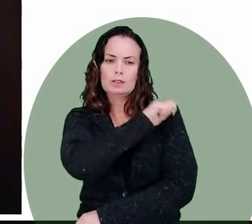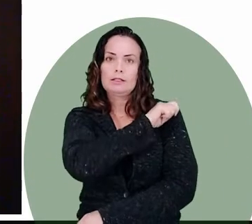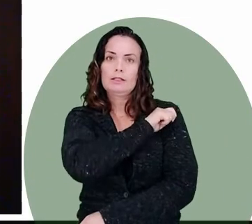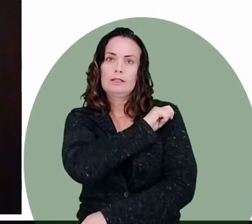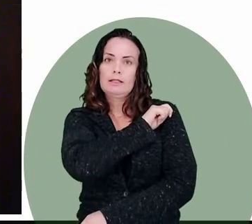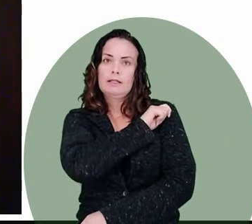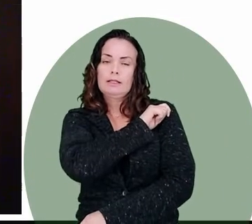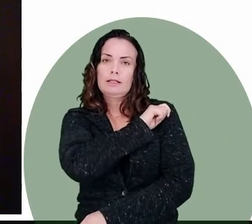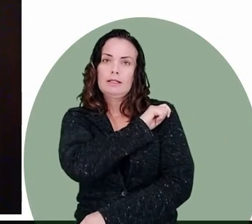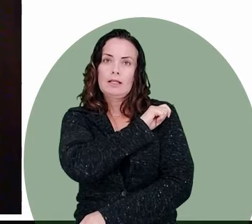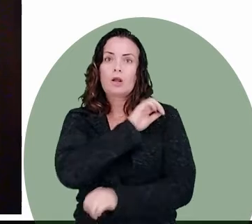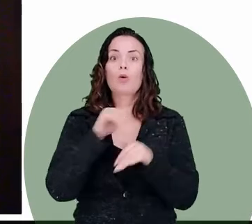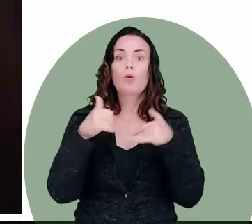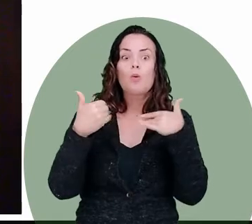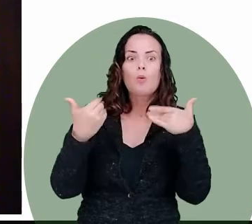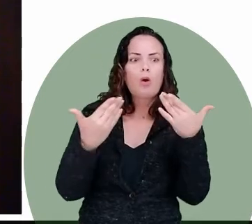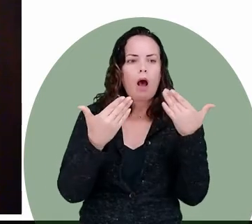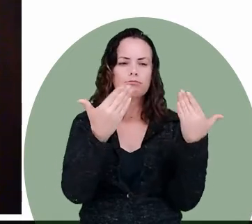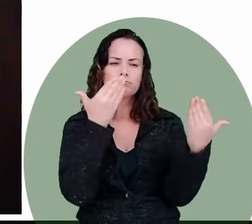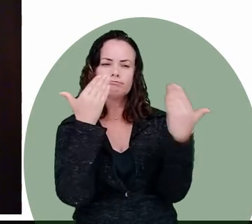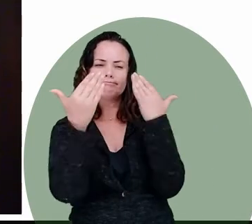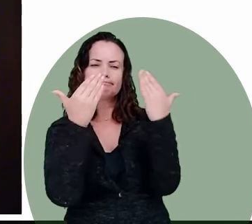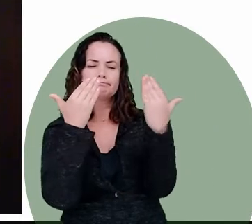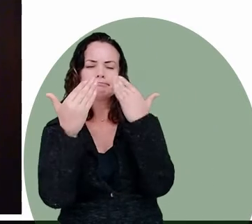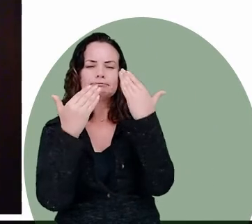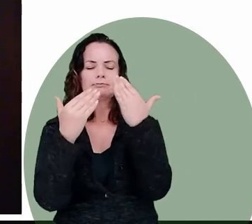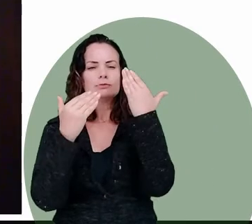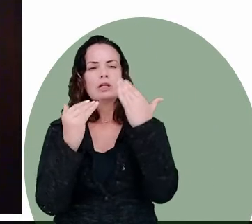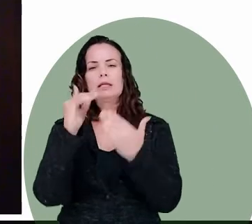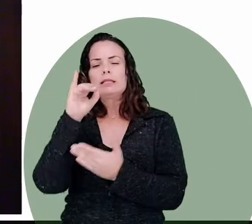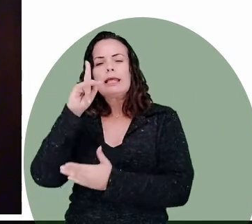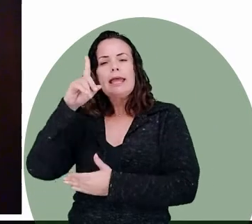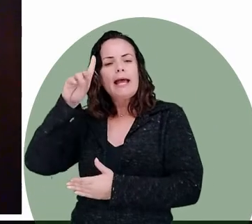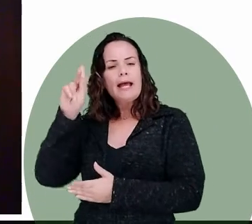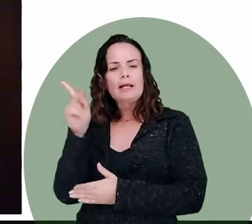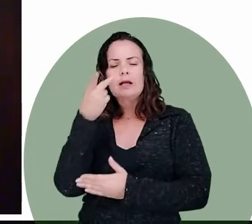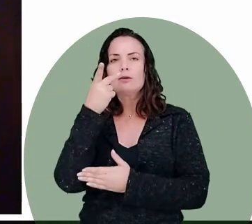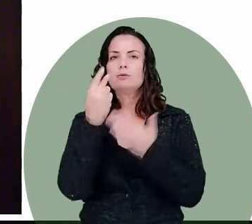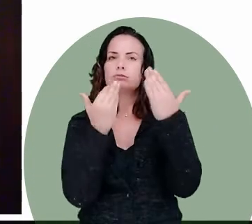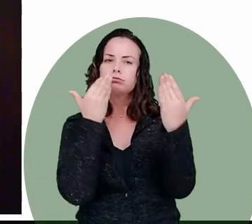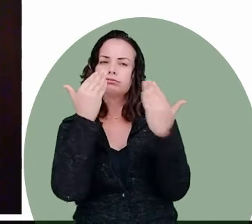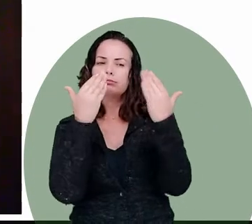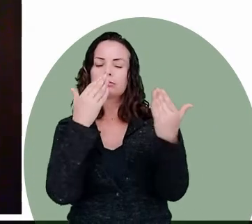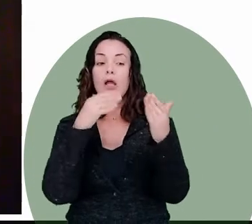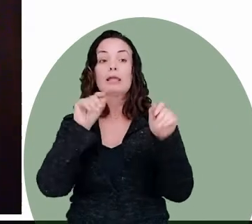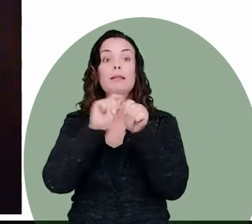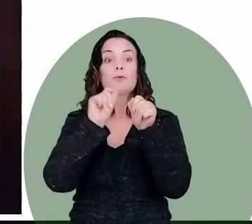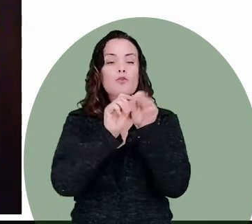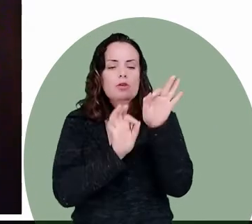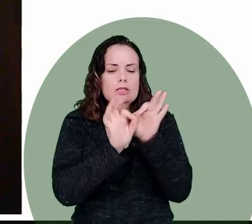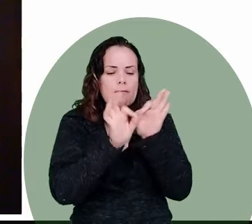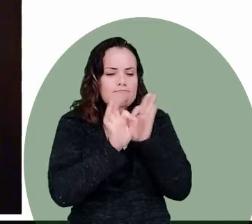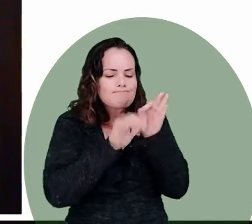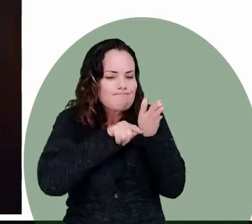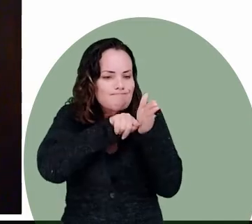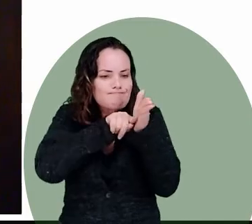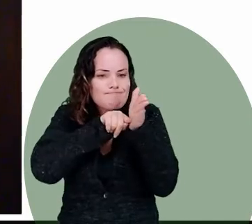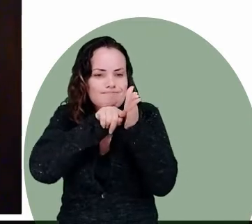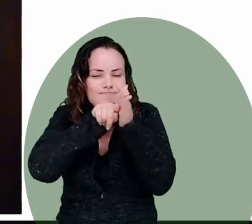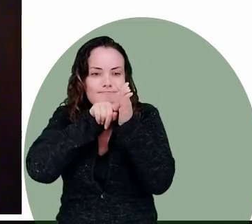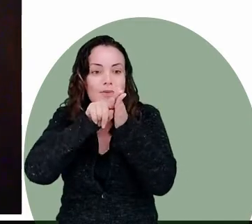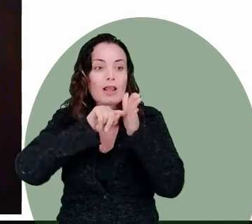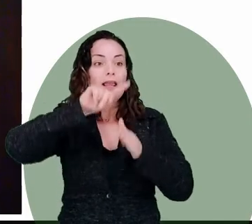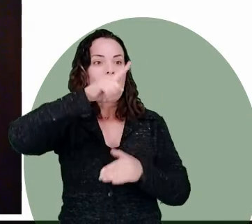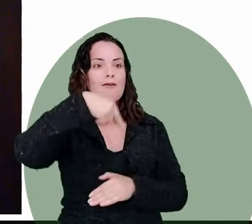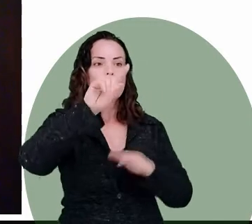levantou com os alunos quais eram os parâmetros do IDH. Eles montam um questionário e vão